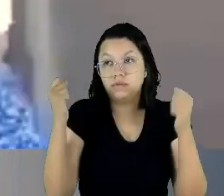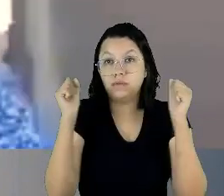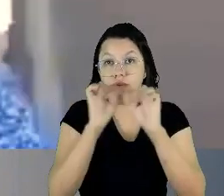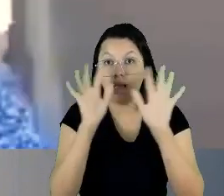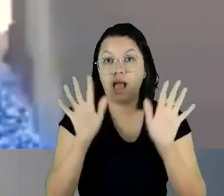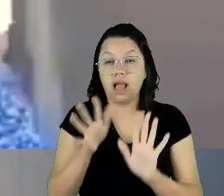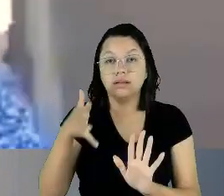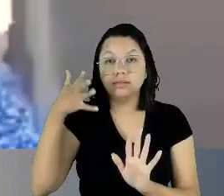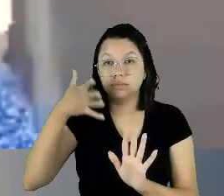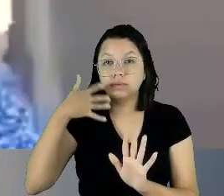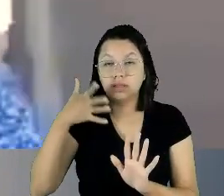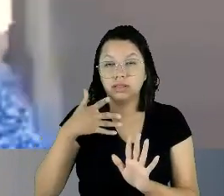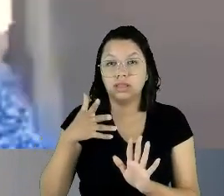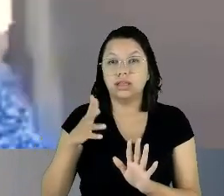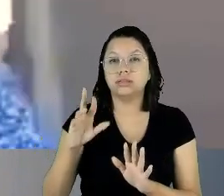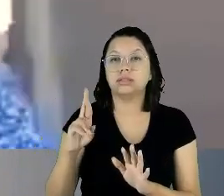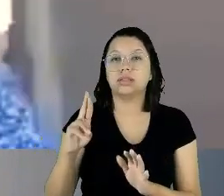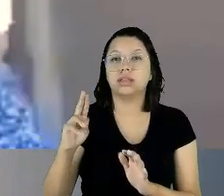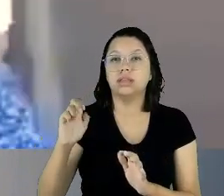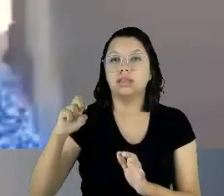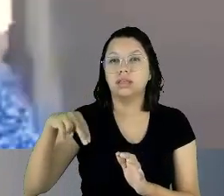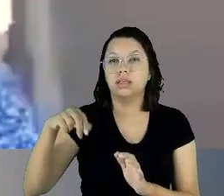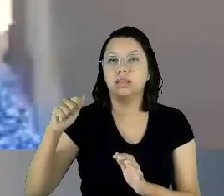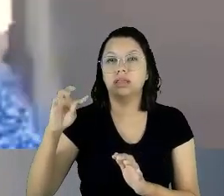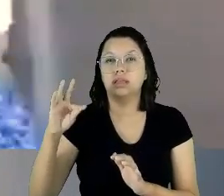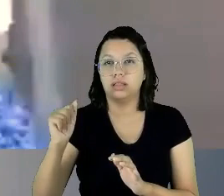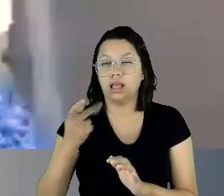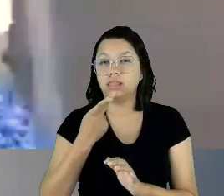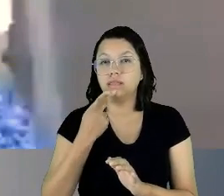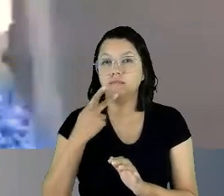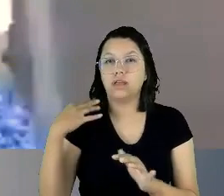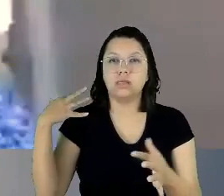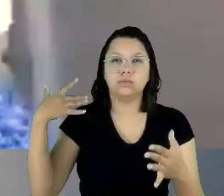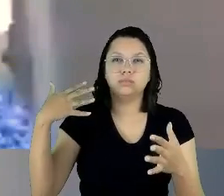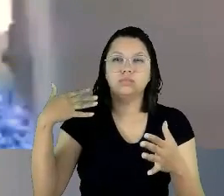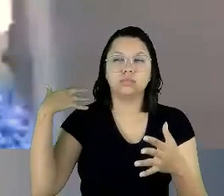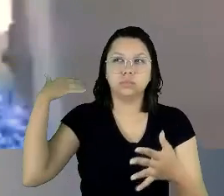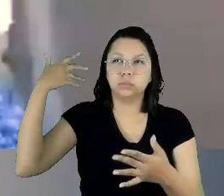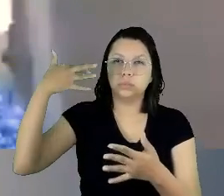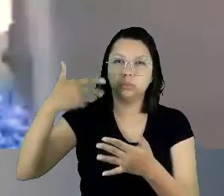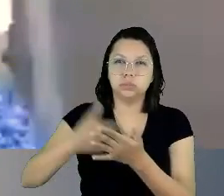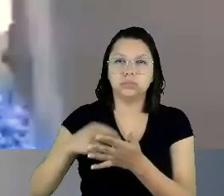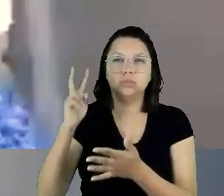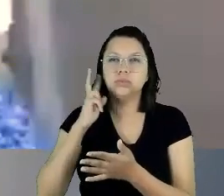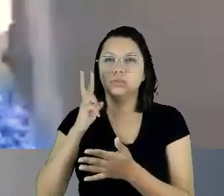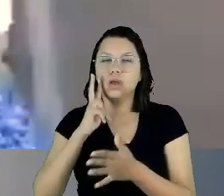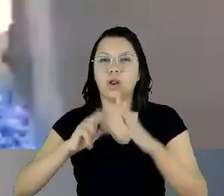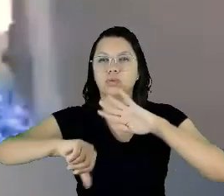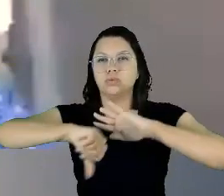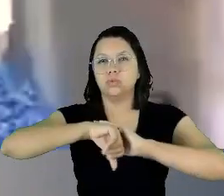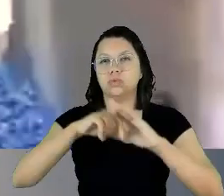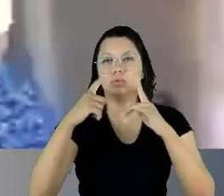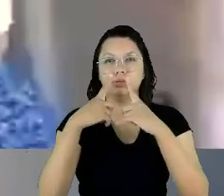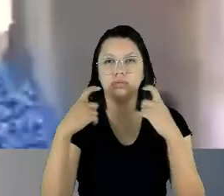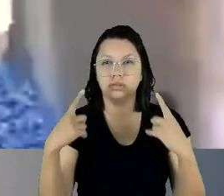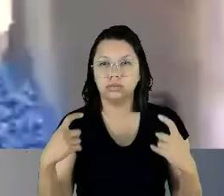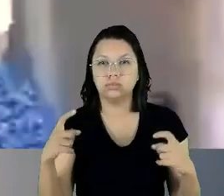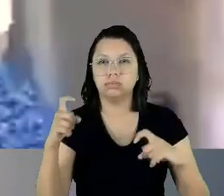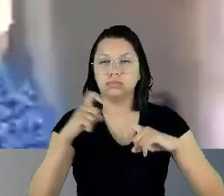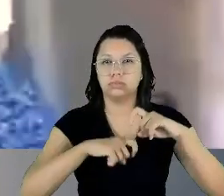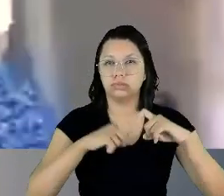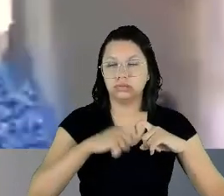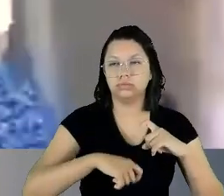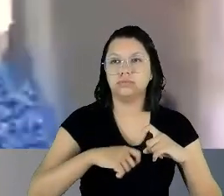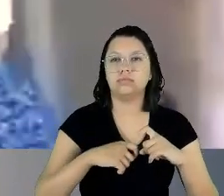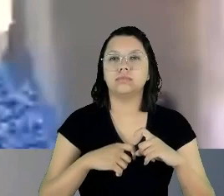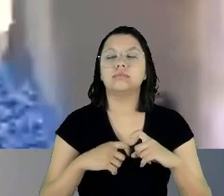palestra de terça-feira da Renata Lotufo, que traçou todo o histórico legislativo dos crimes sexuais, cujo bem